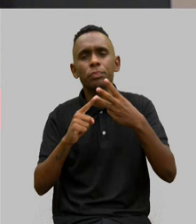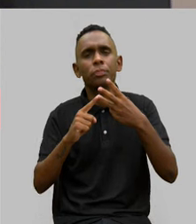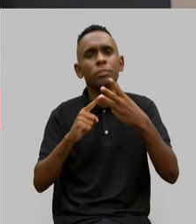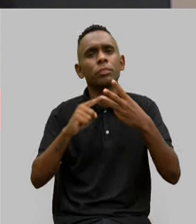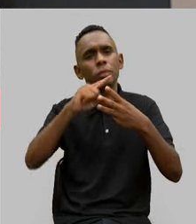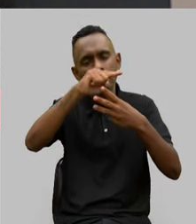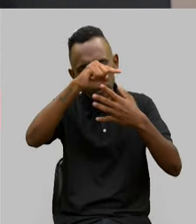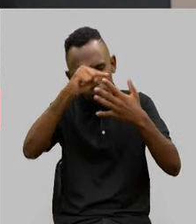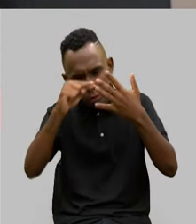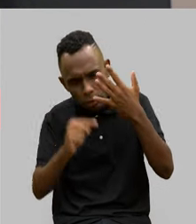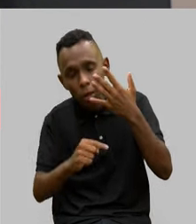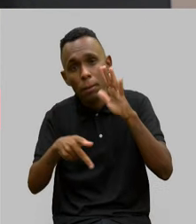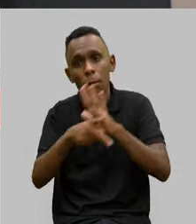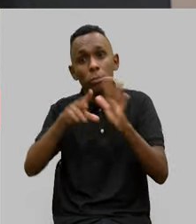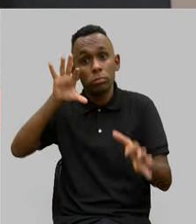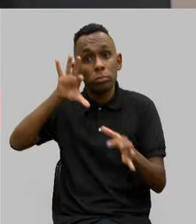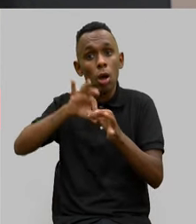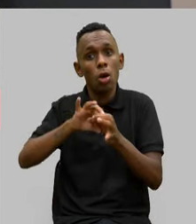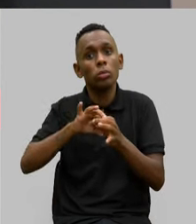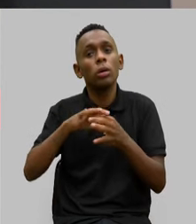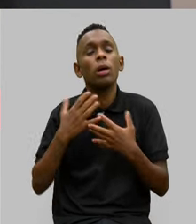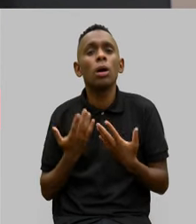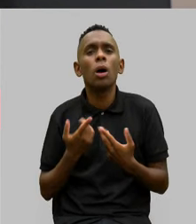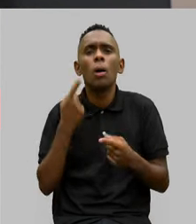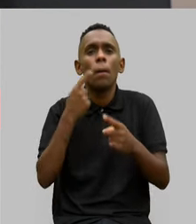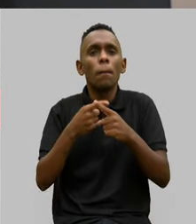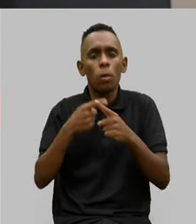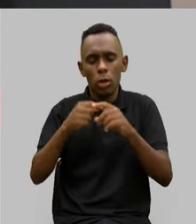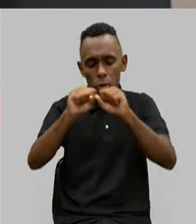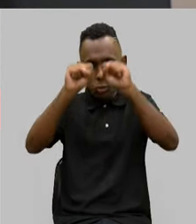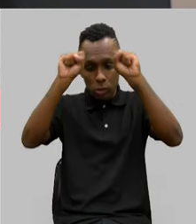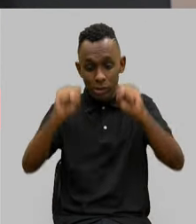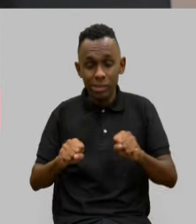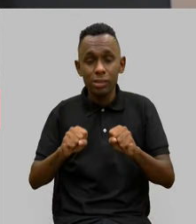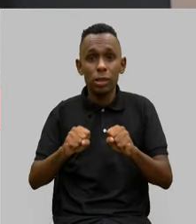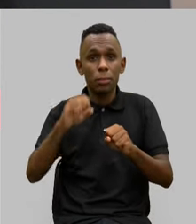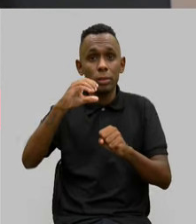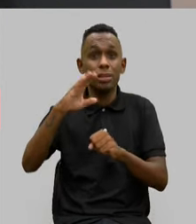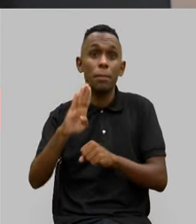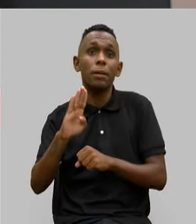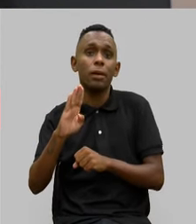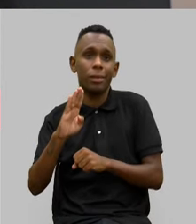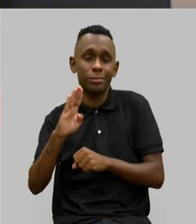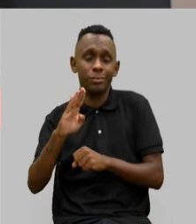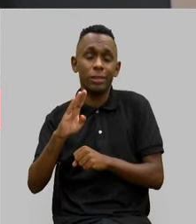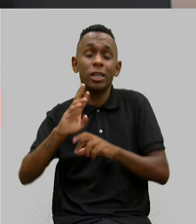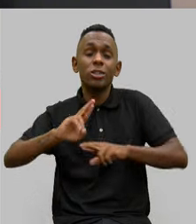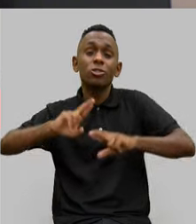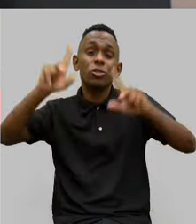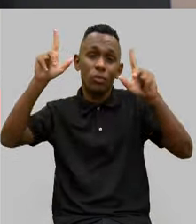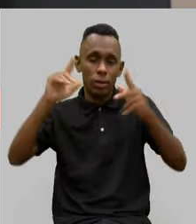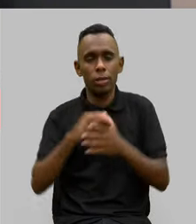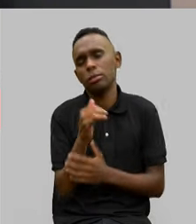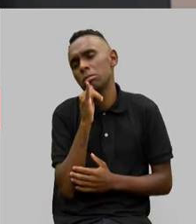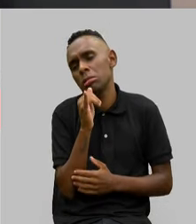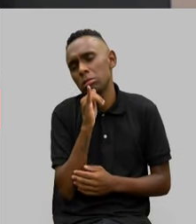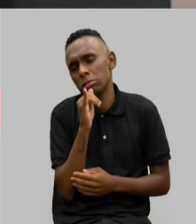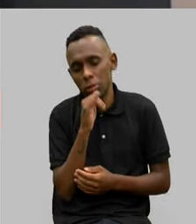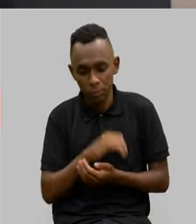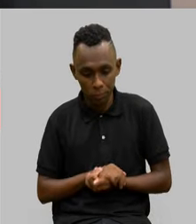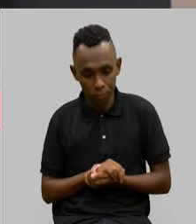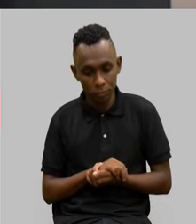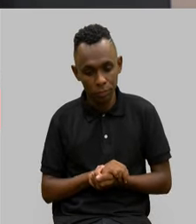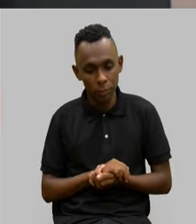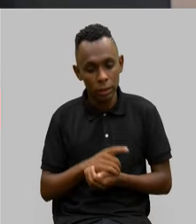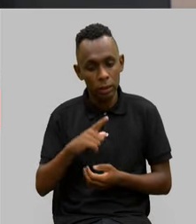glutamato etc bom Por que que o sistema endocanabinoide é diferente porque assim imagine que você tenha um